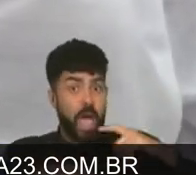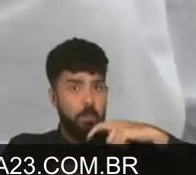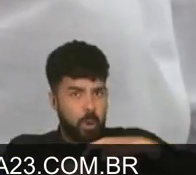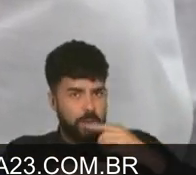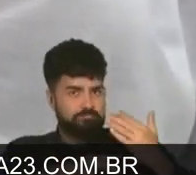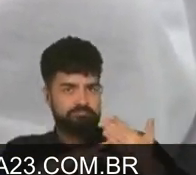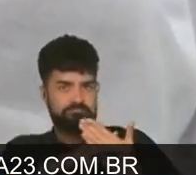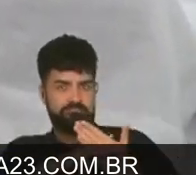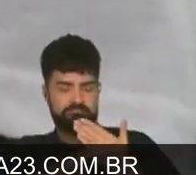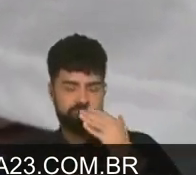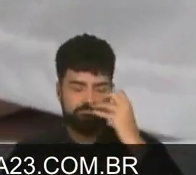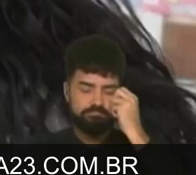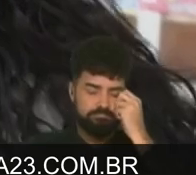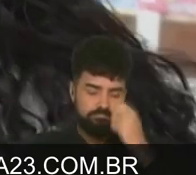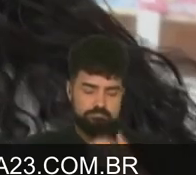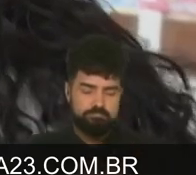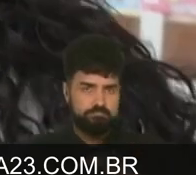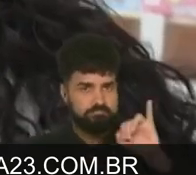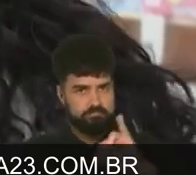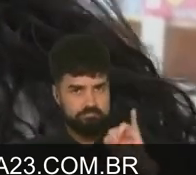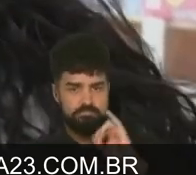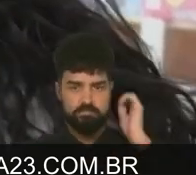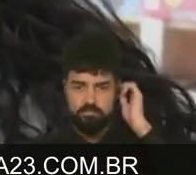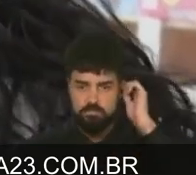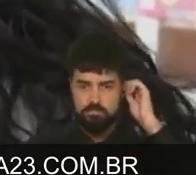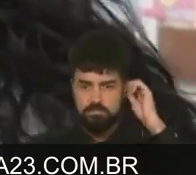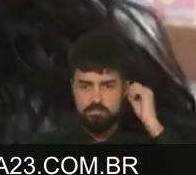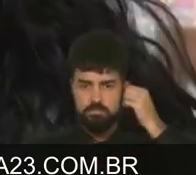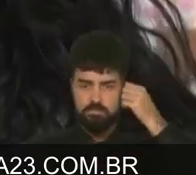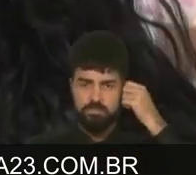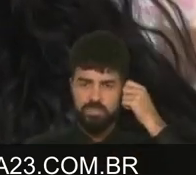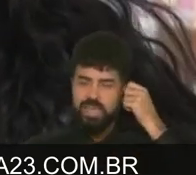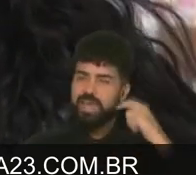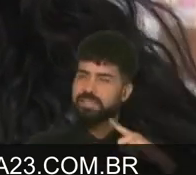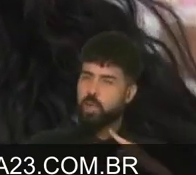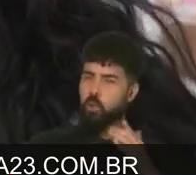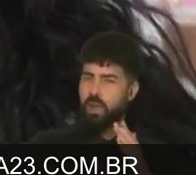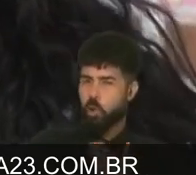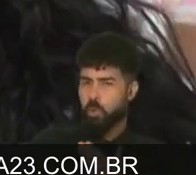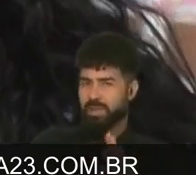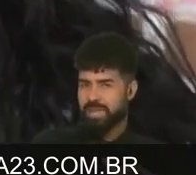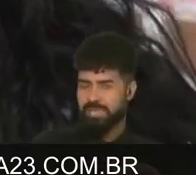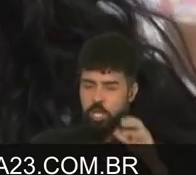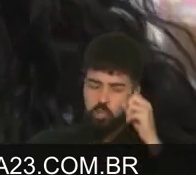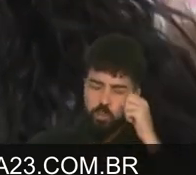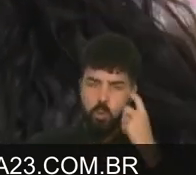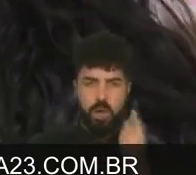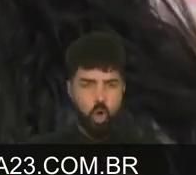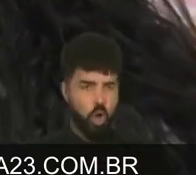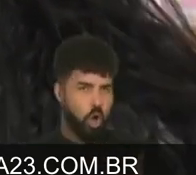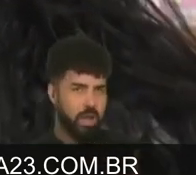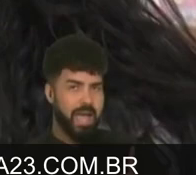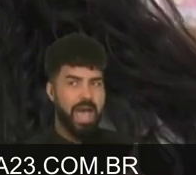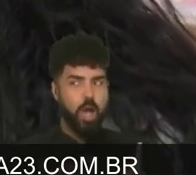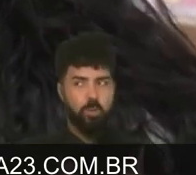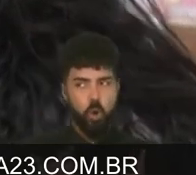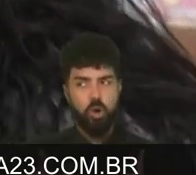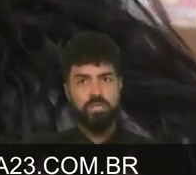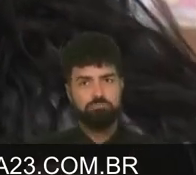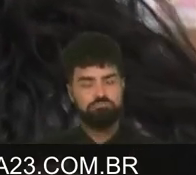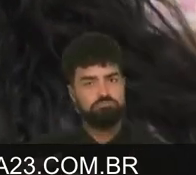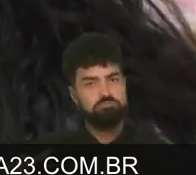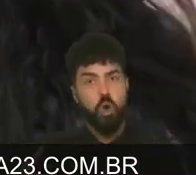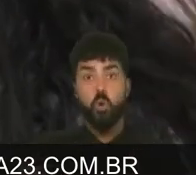é muito importante. Tem criança que uma hora acorda, tem outras que a gente fica mais ou menos até 1h30, que é o horário que a gente